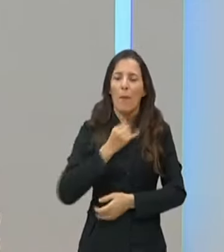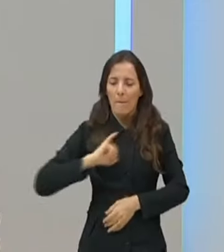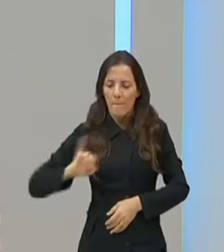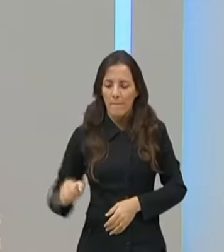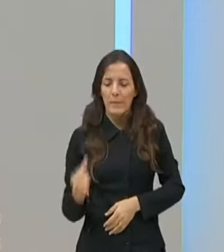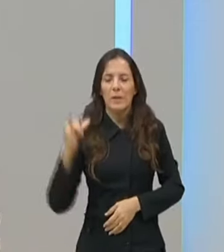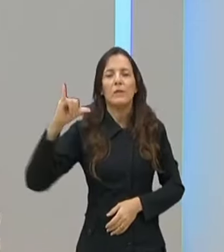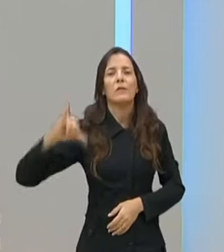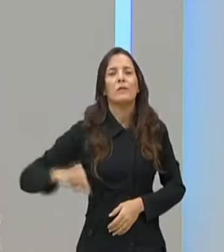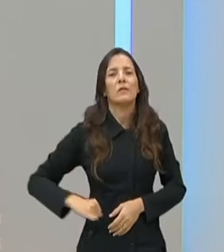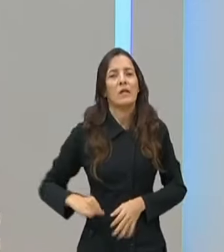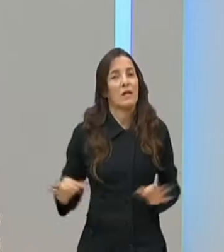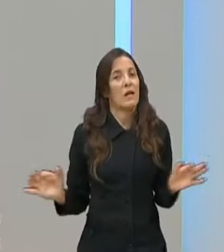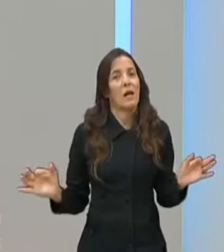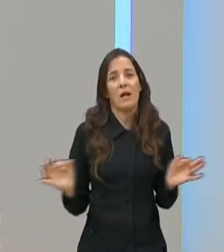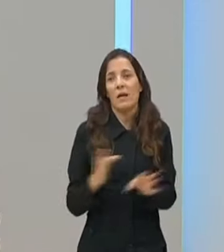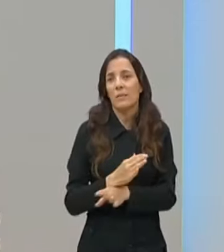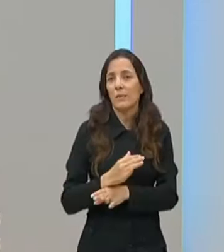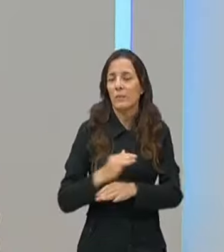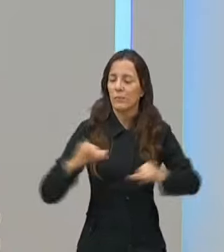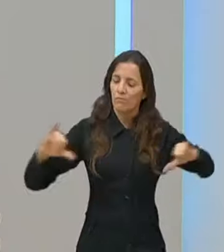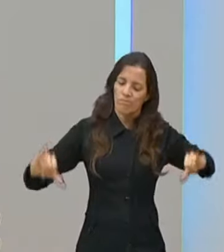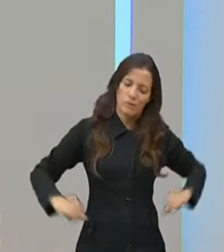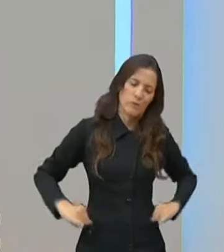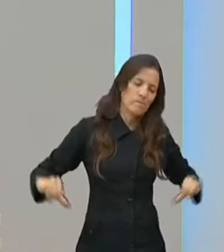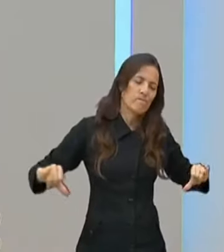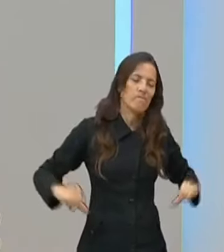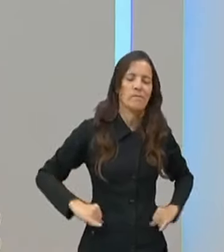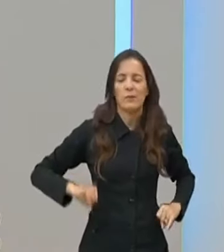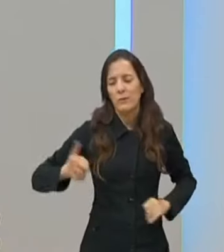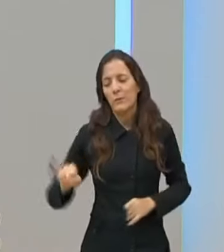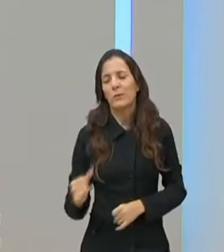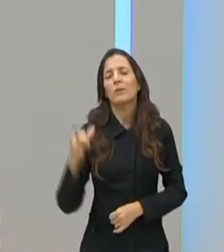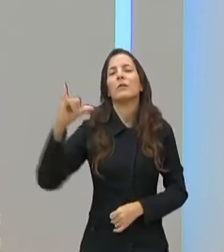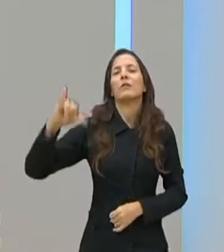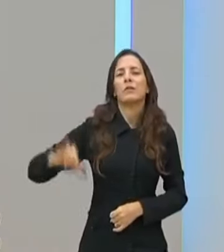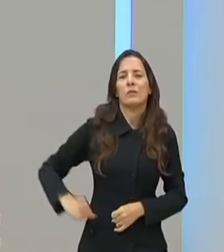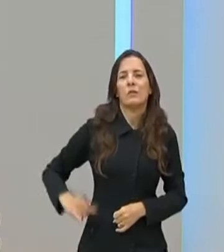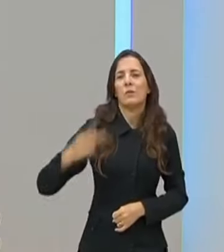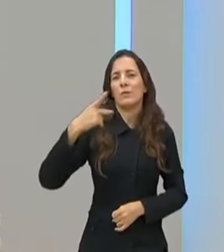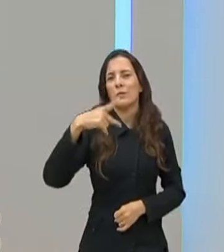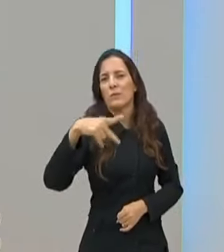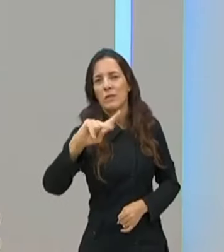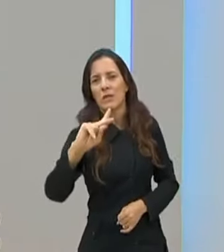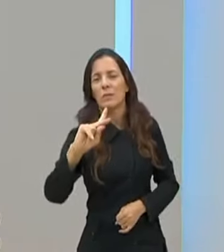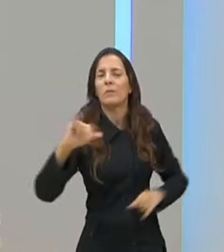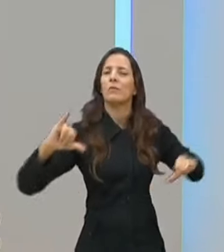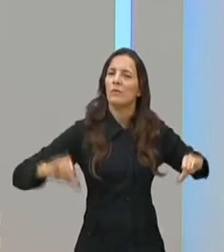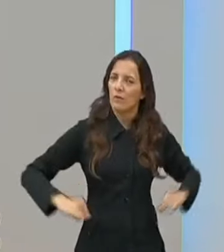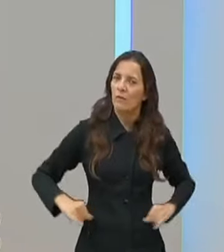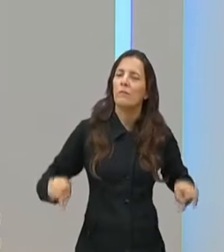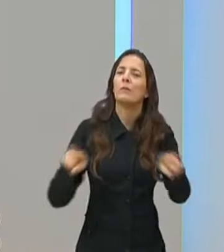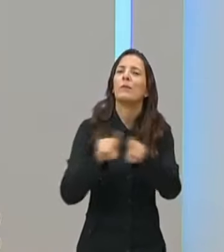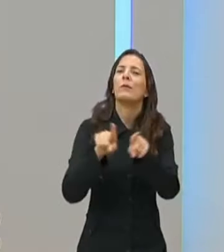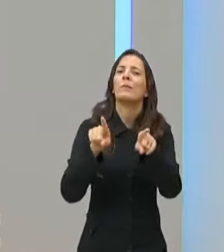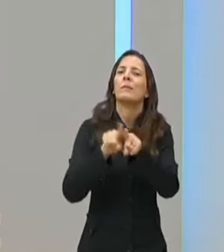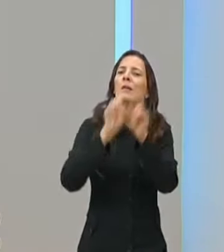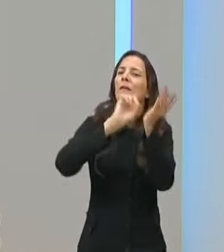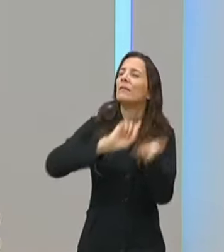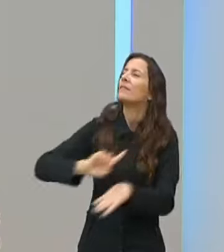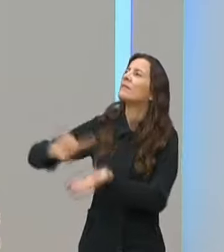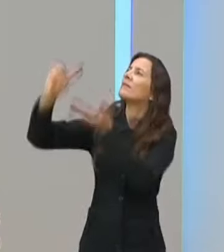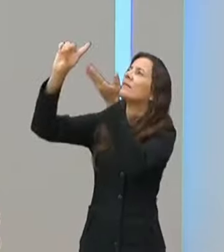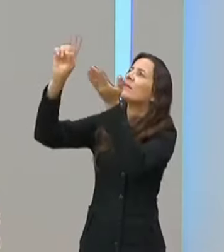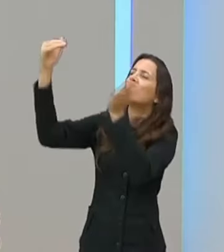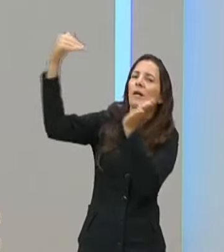pôs fim ao sofrimento de Jó, ele vai colocar no teu também, no teu sofrimento, nesta luta que você está